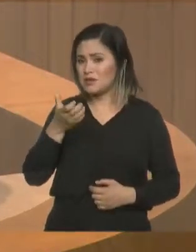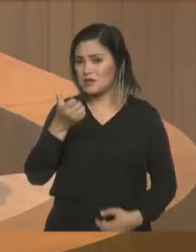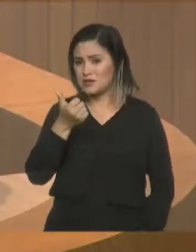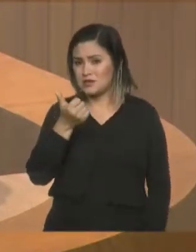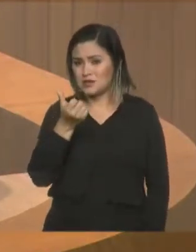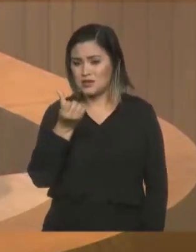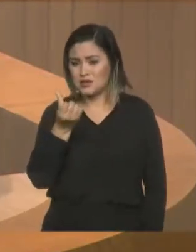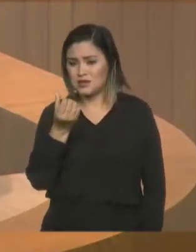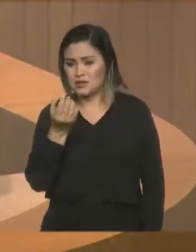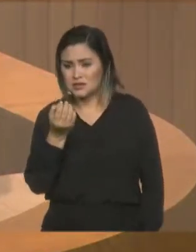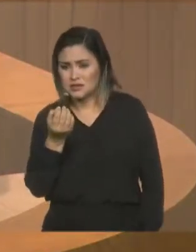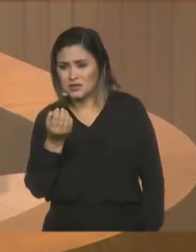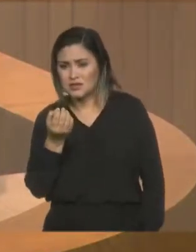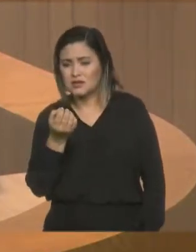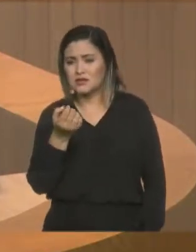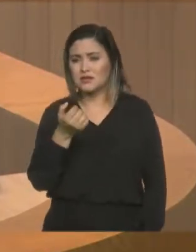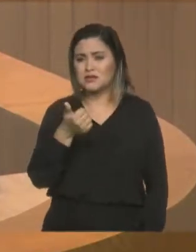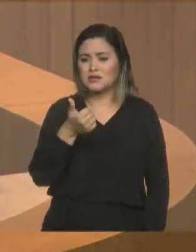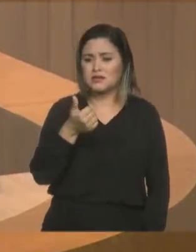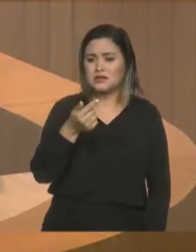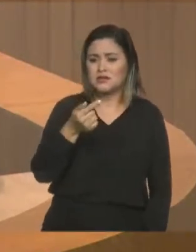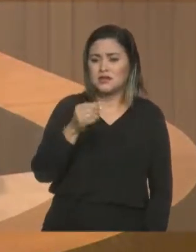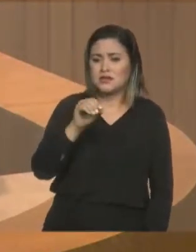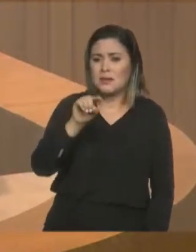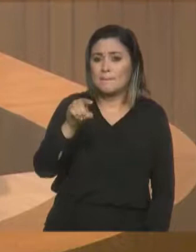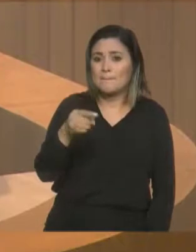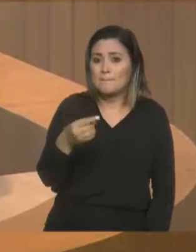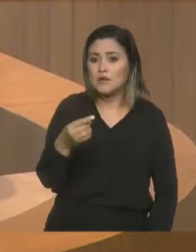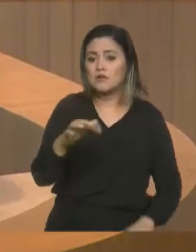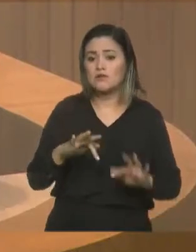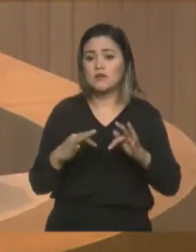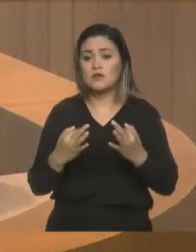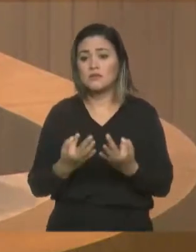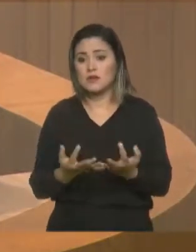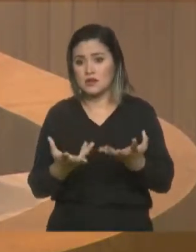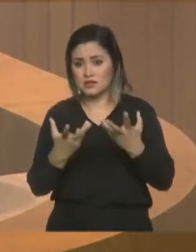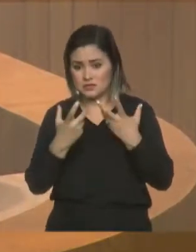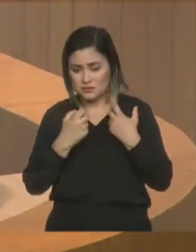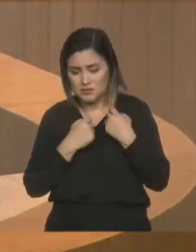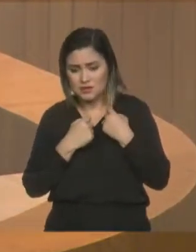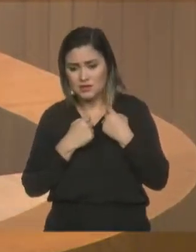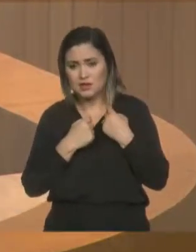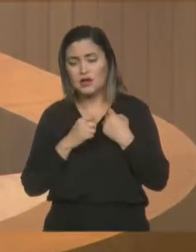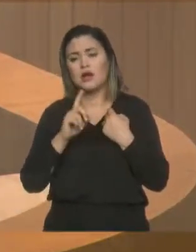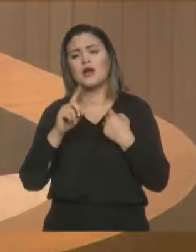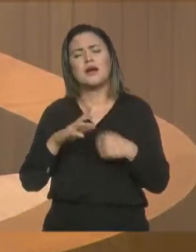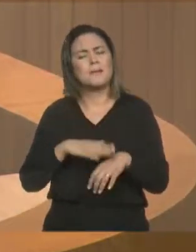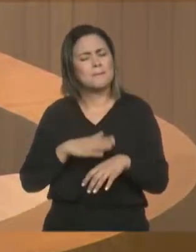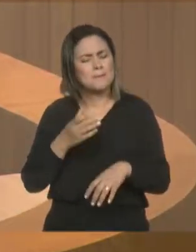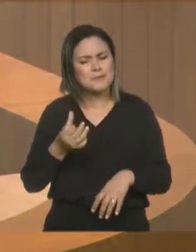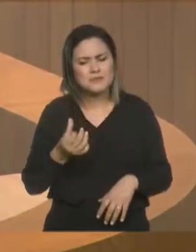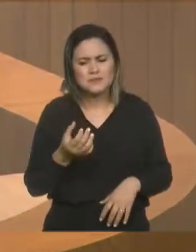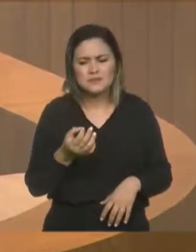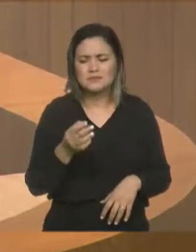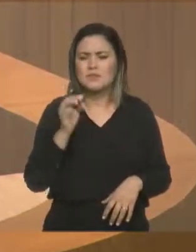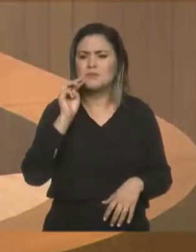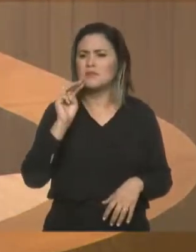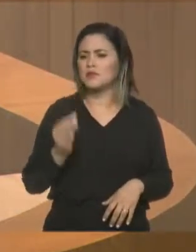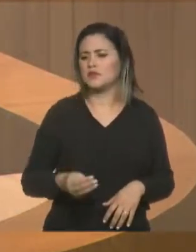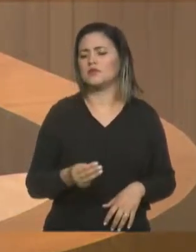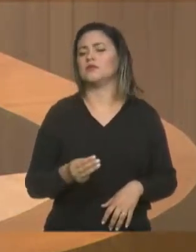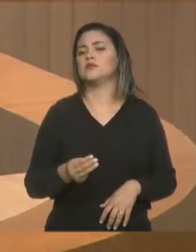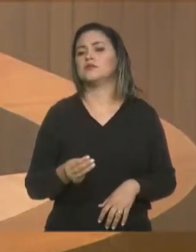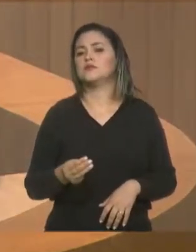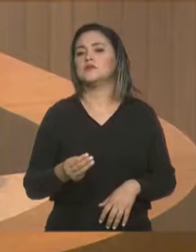600 milhões que é injetado anualmente no estado do Maranhão. E nós sabemos que quando esse dinheiro chega ao